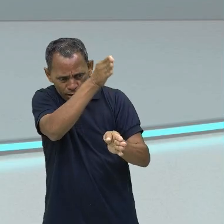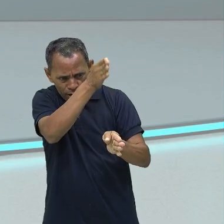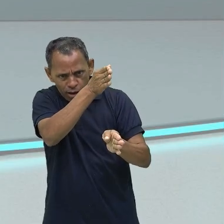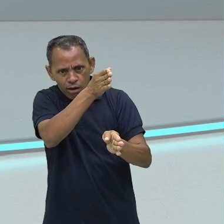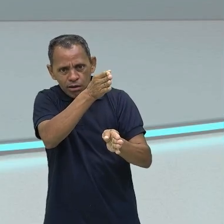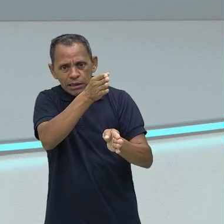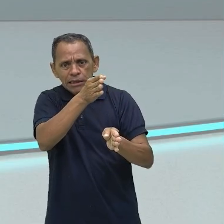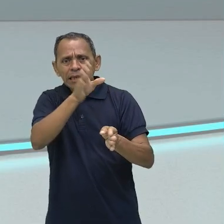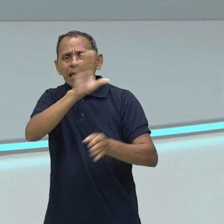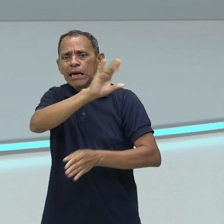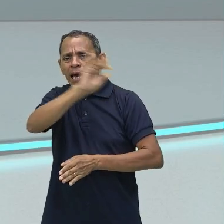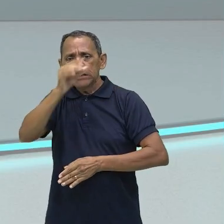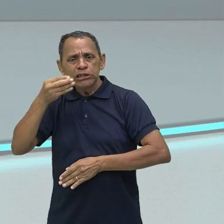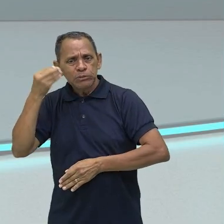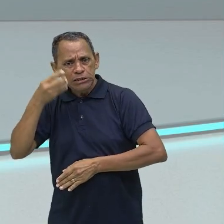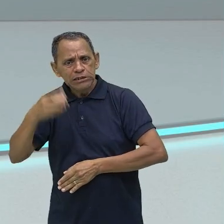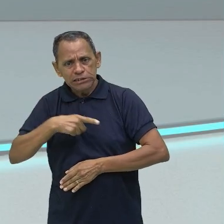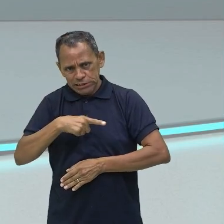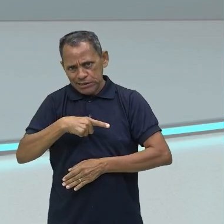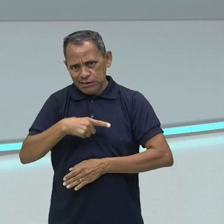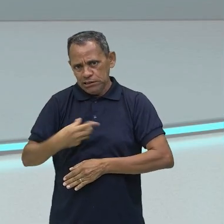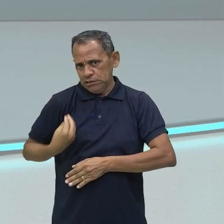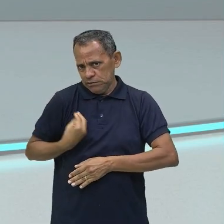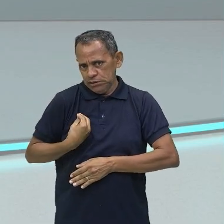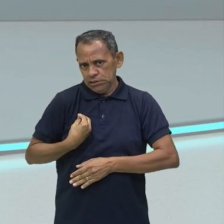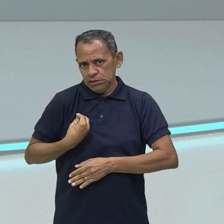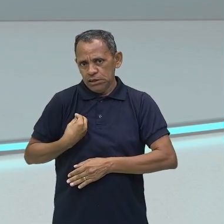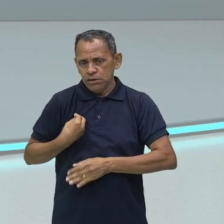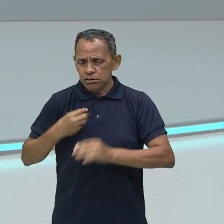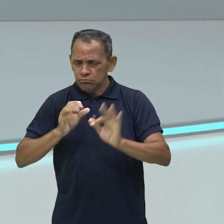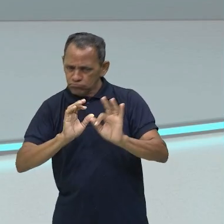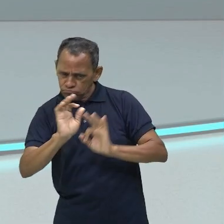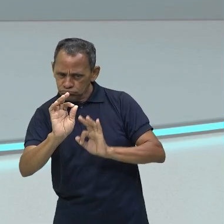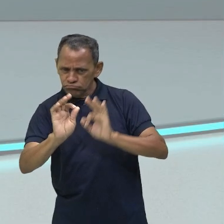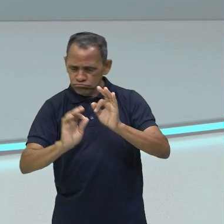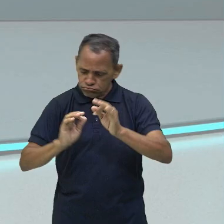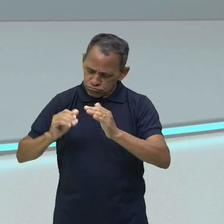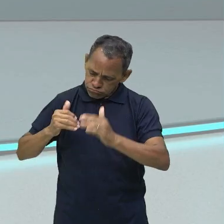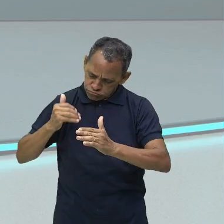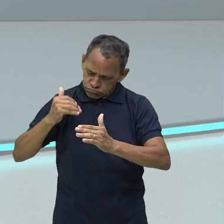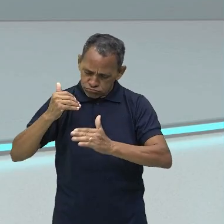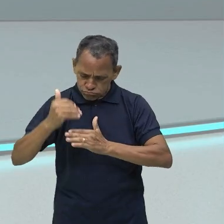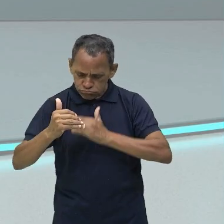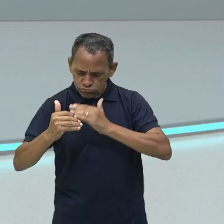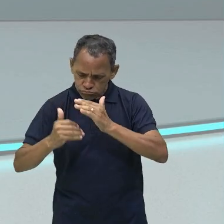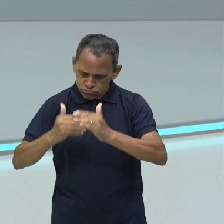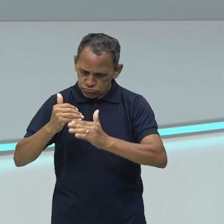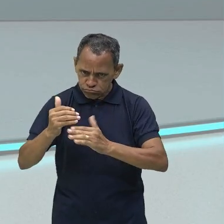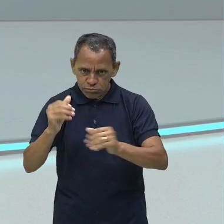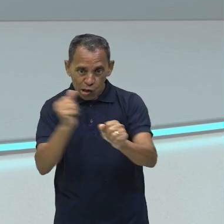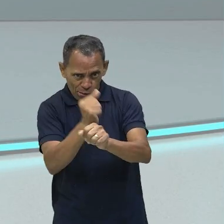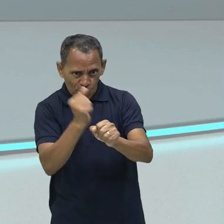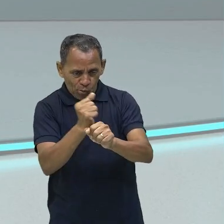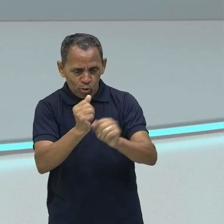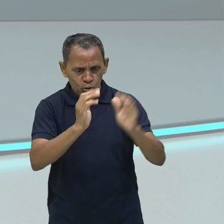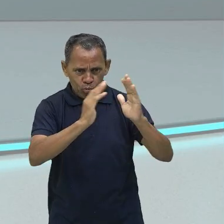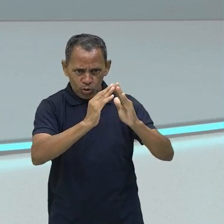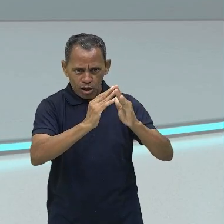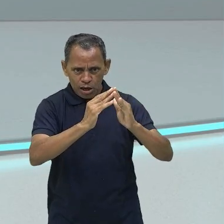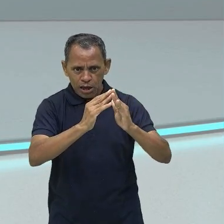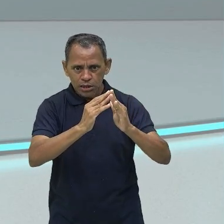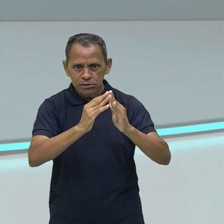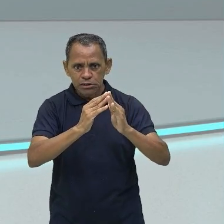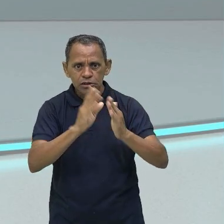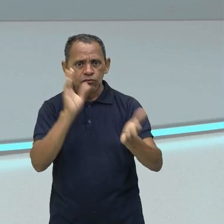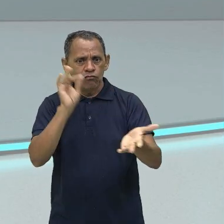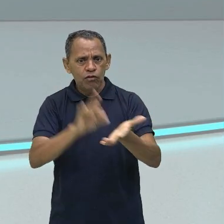experiência que você tem da vida, você vai construindo um pouco da casa, ou seja, do seu